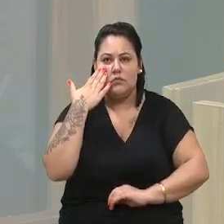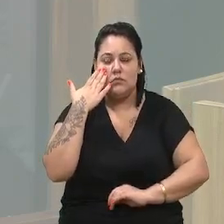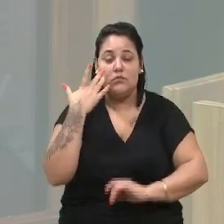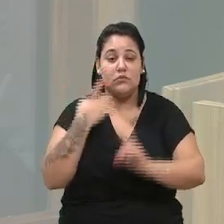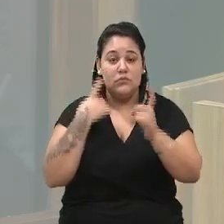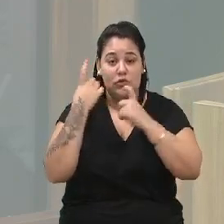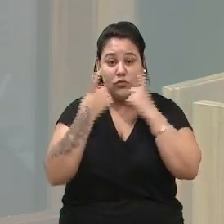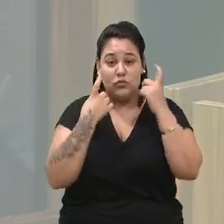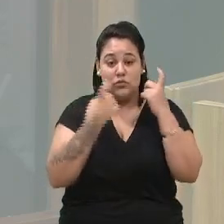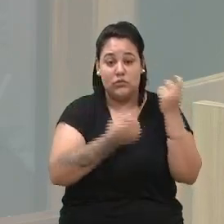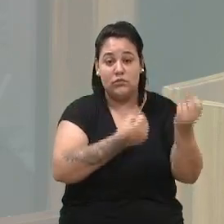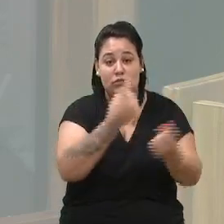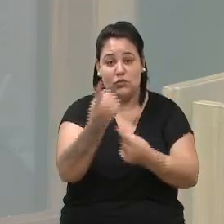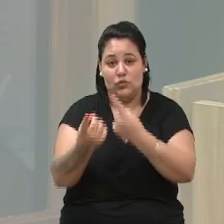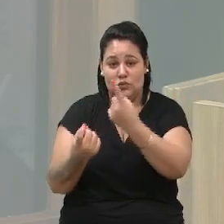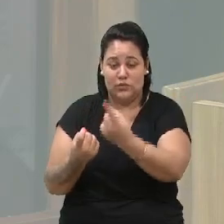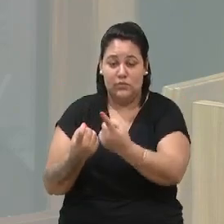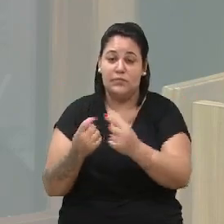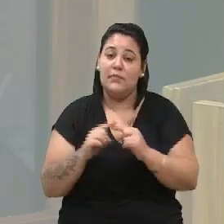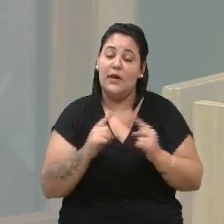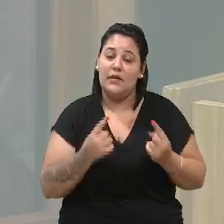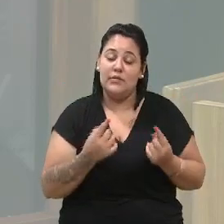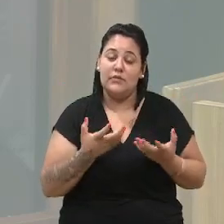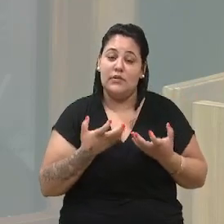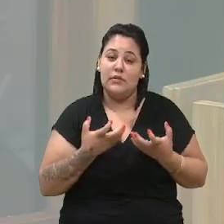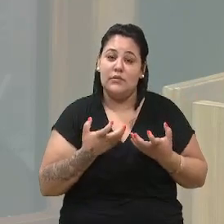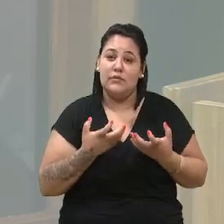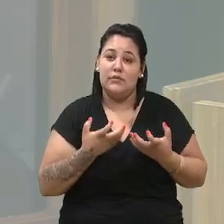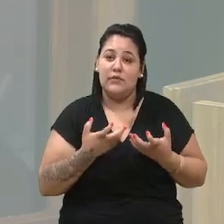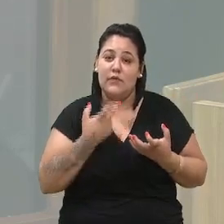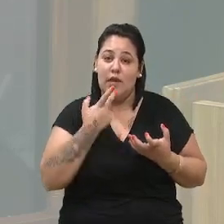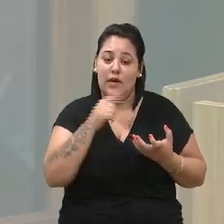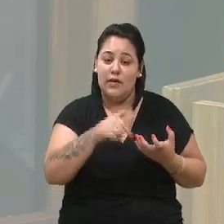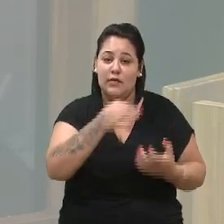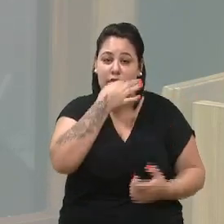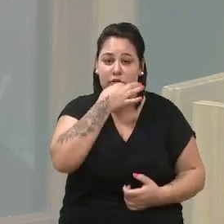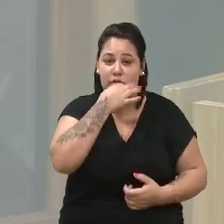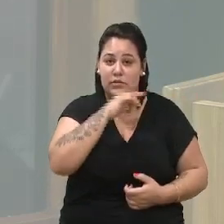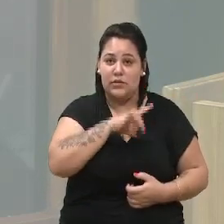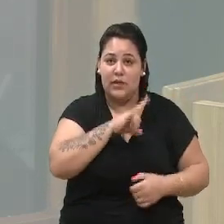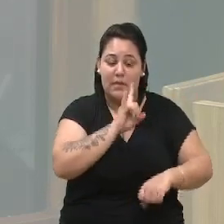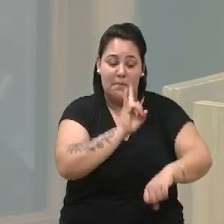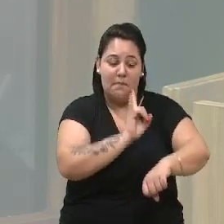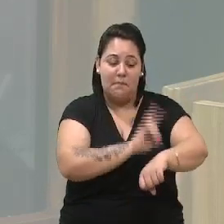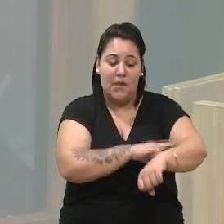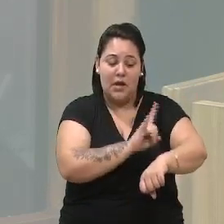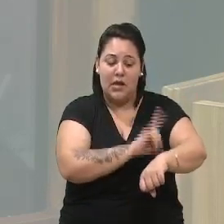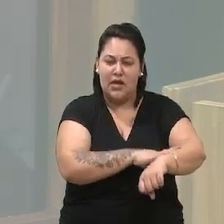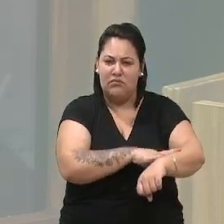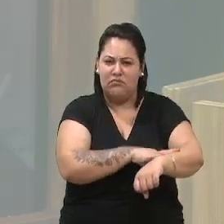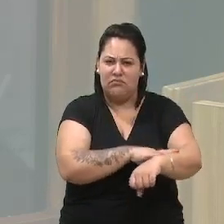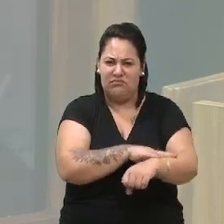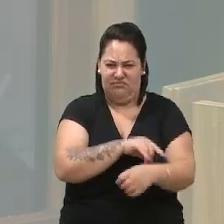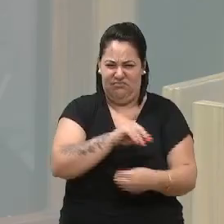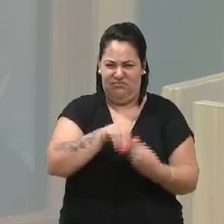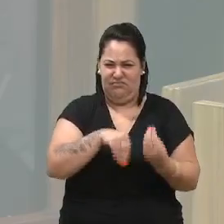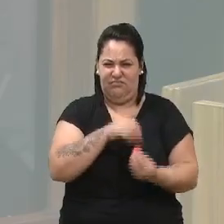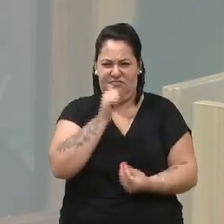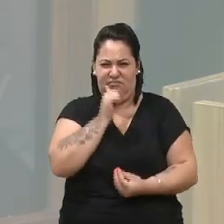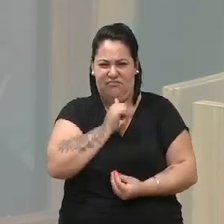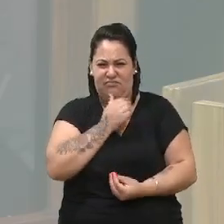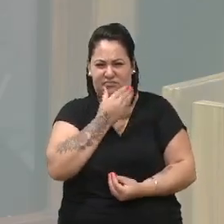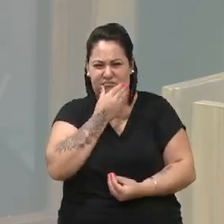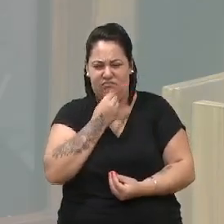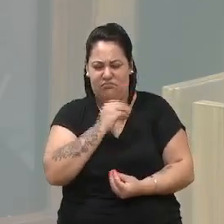preocupa alguns e eu quero dizer para vocês que em Caxias nós temos banheiro unissex em escolas. Numa